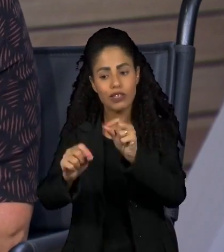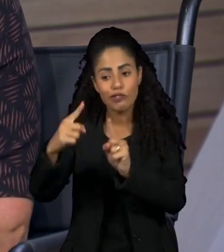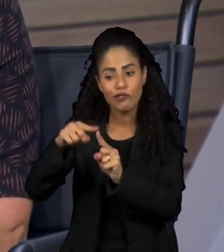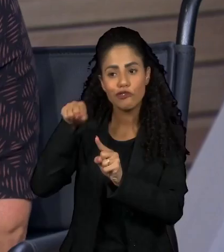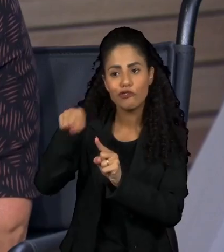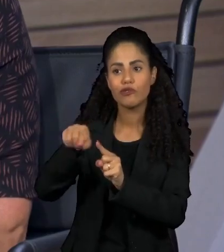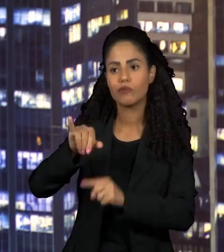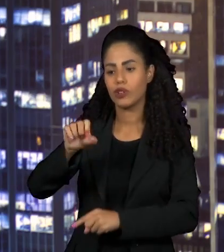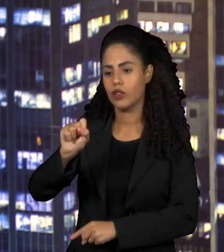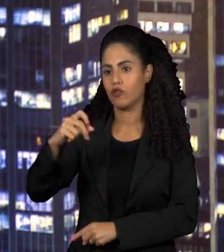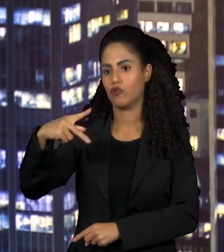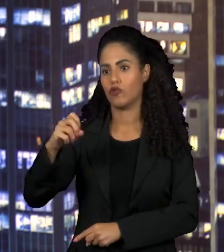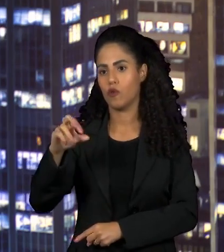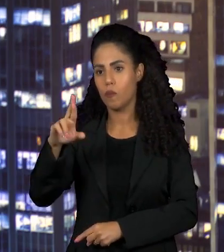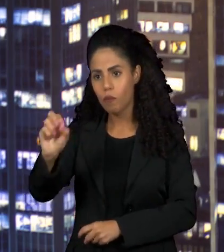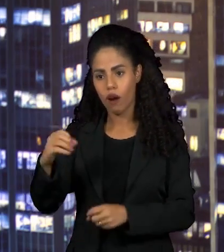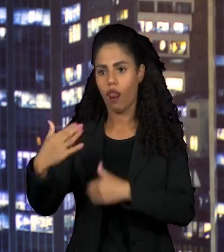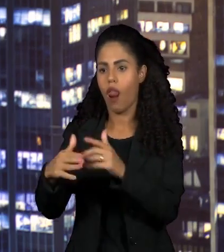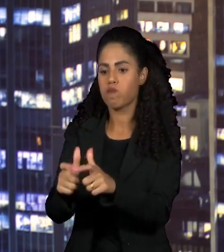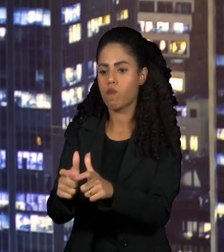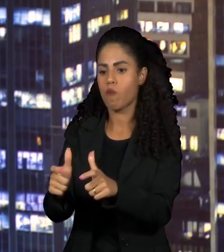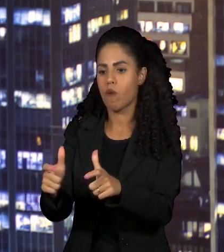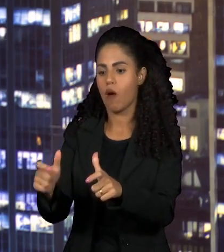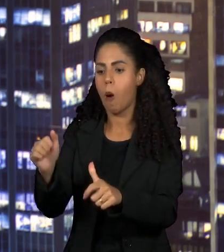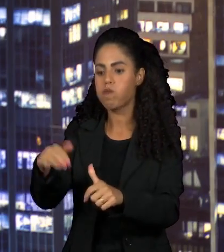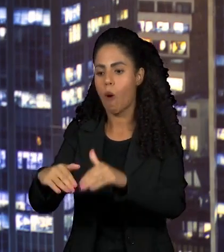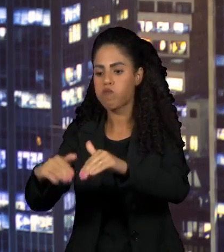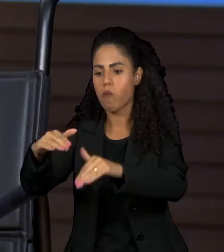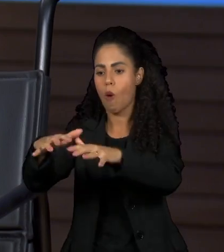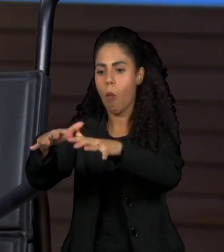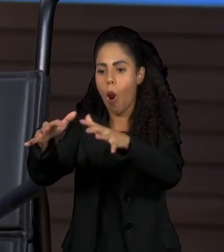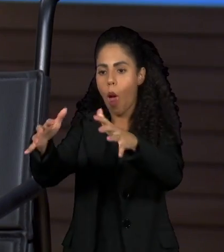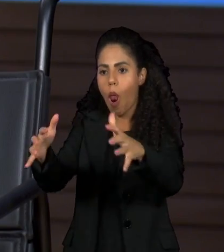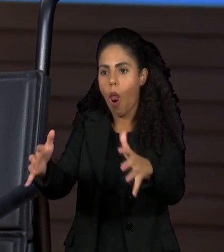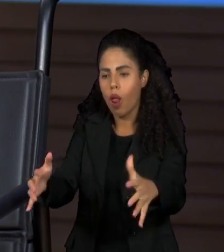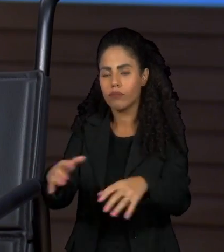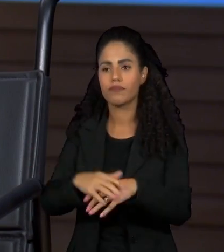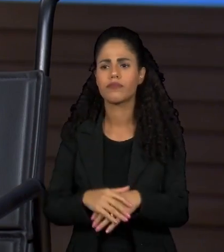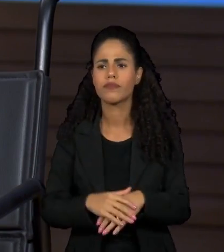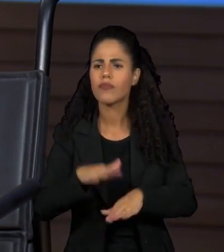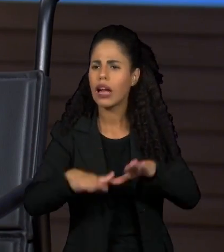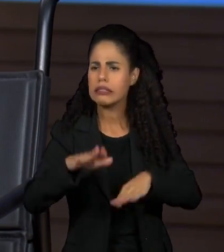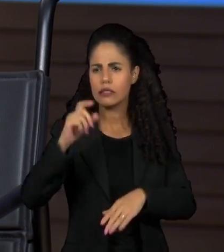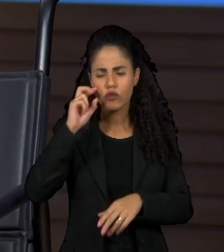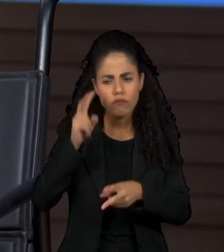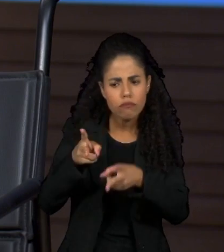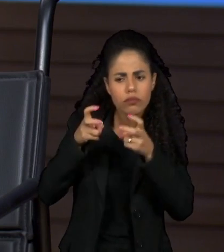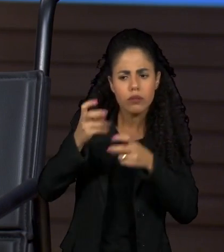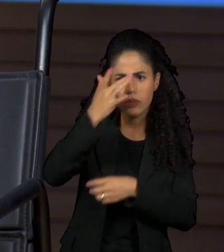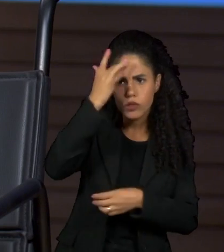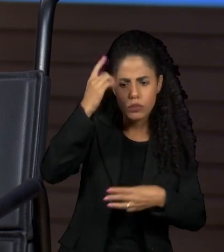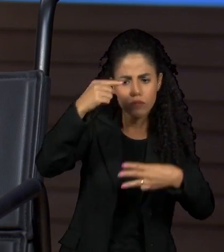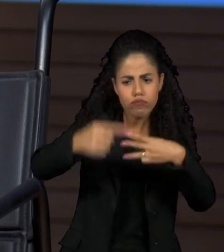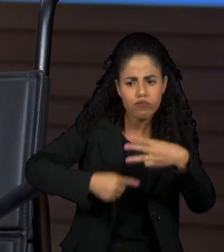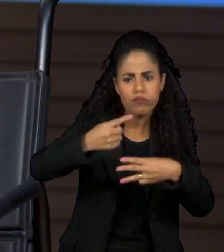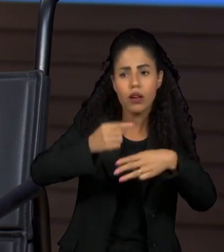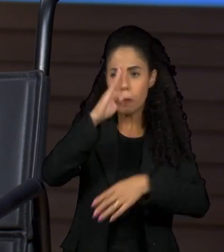plástico, ele acaba se acumulando e indo para o aterro. Muitas vezes a gente vê as pessoas associando a reciclagem como a